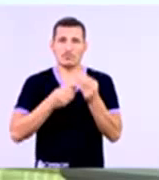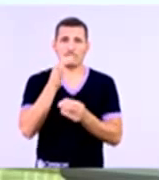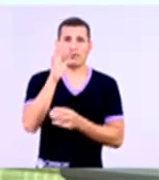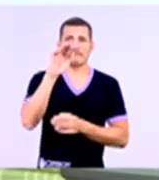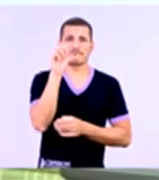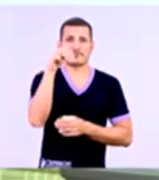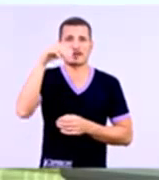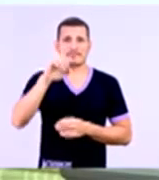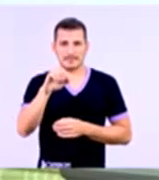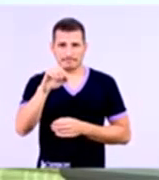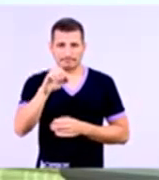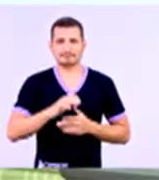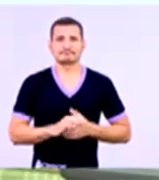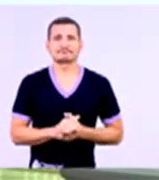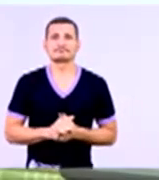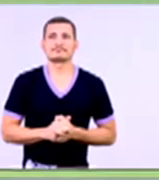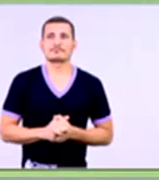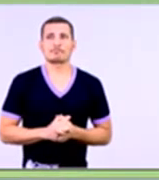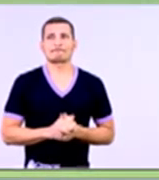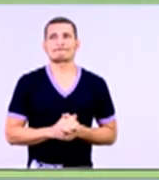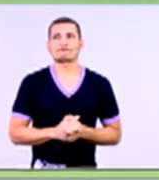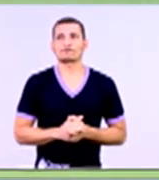chamado Bootstrap.